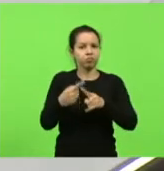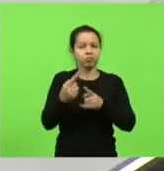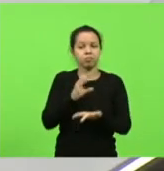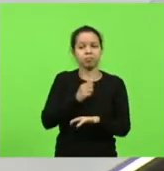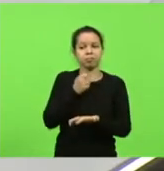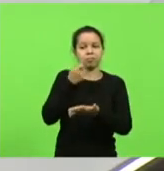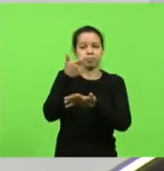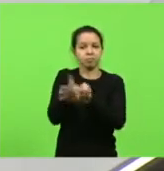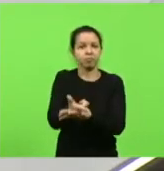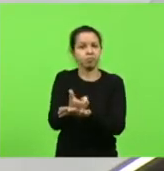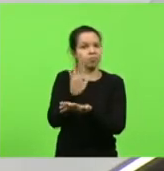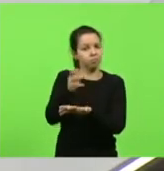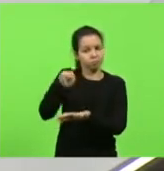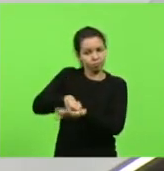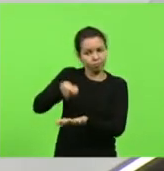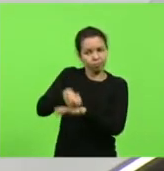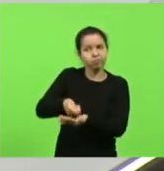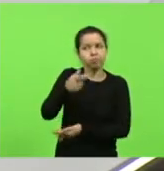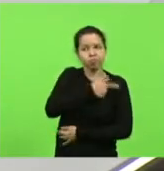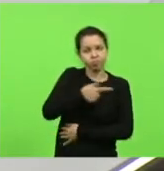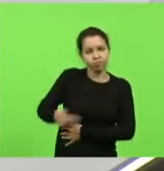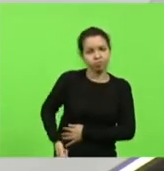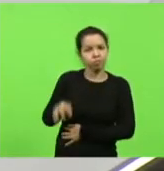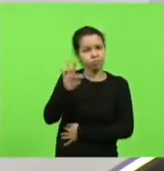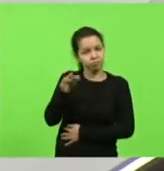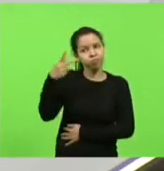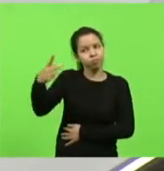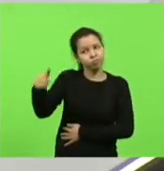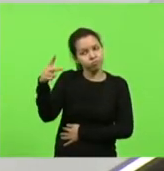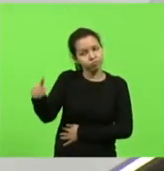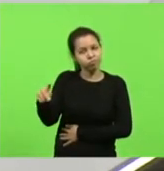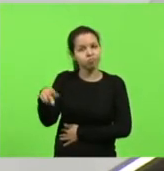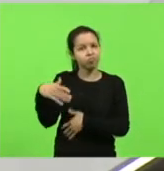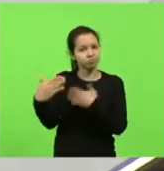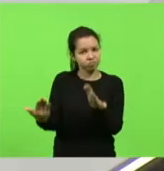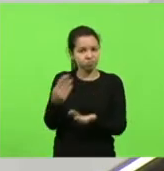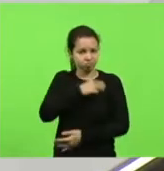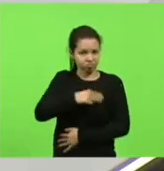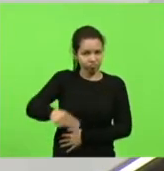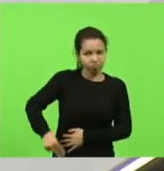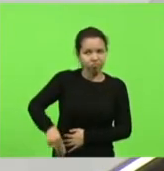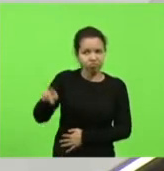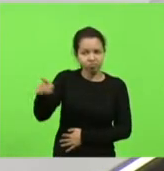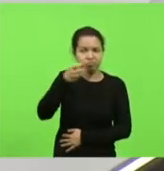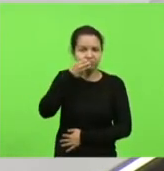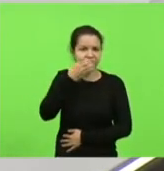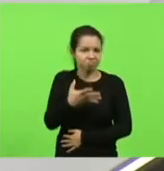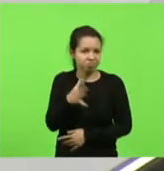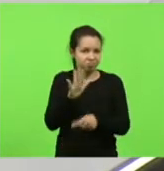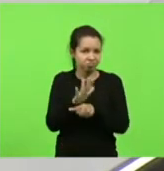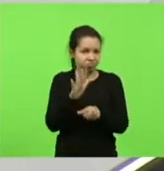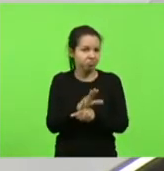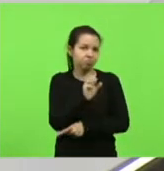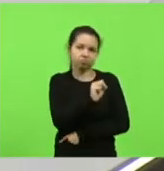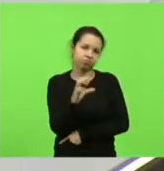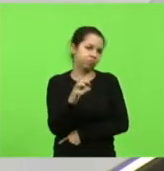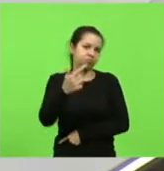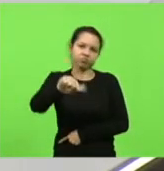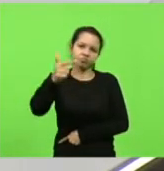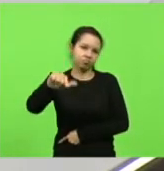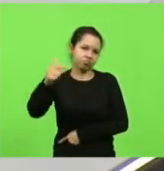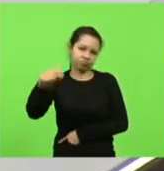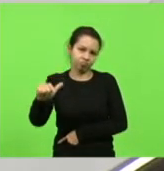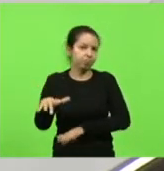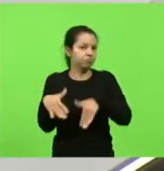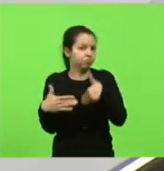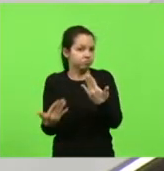federal. Então, sinceramente, não estou vendo muita vantagem nesse ministro e nessa política com Santa Catarina. Novamente, não